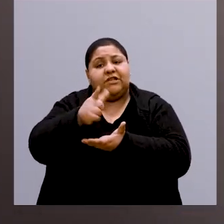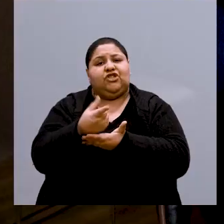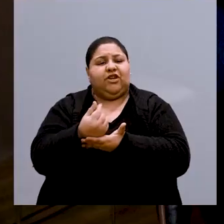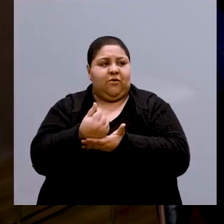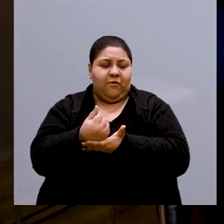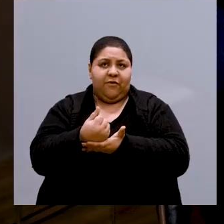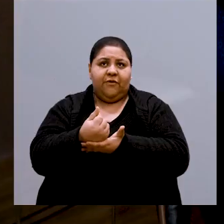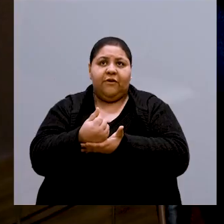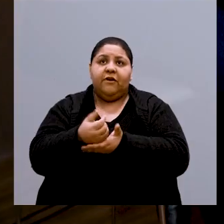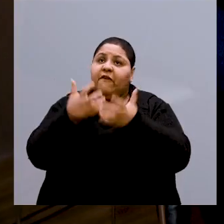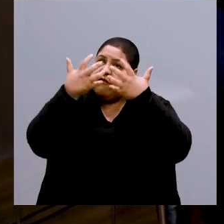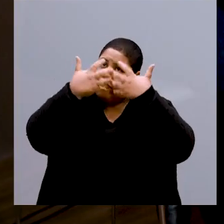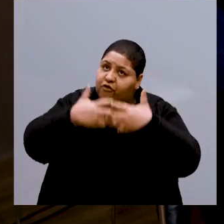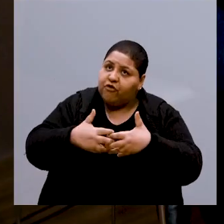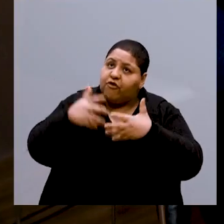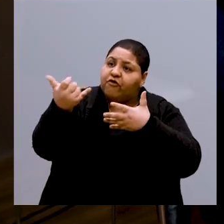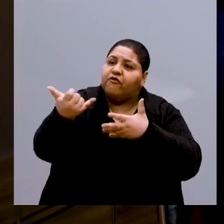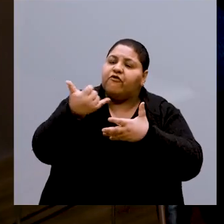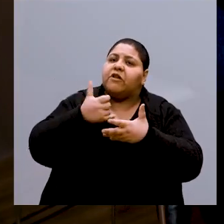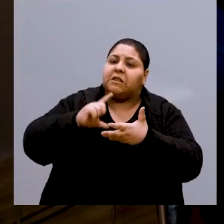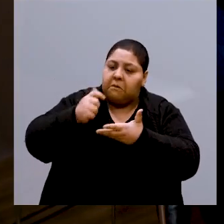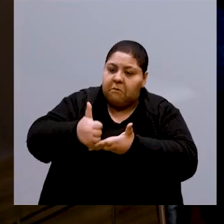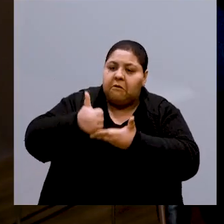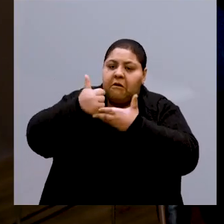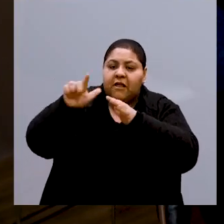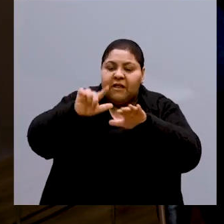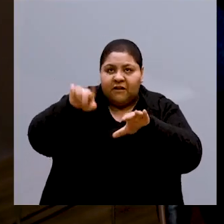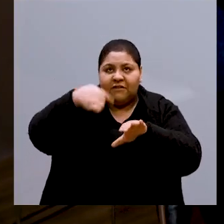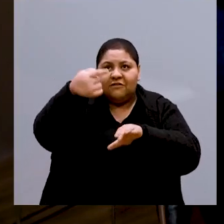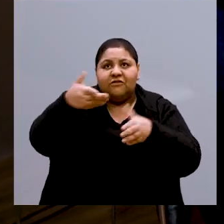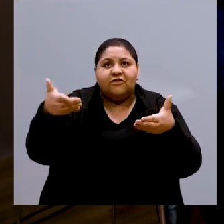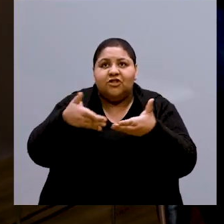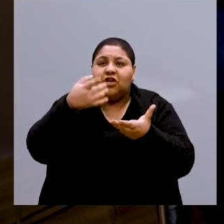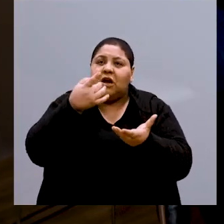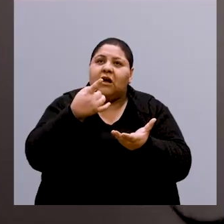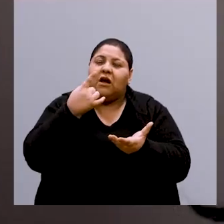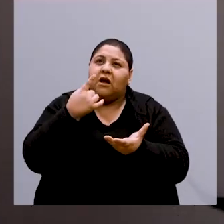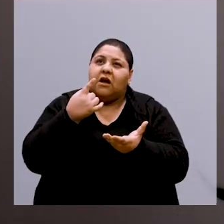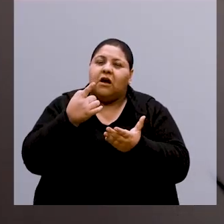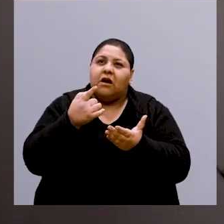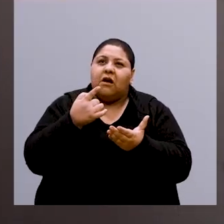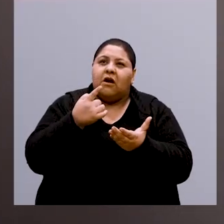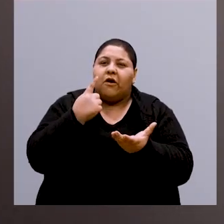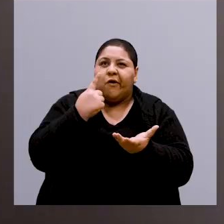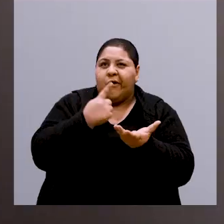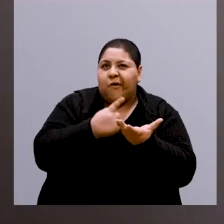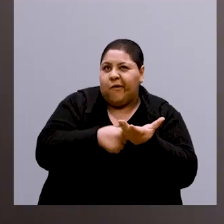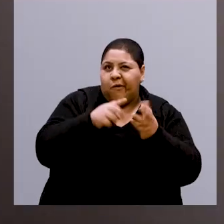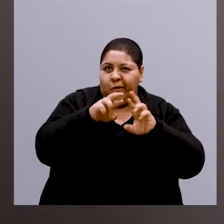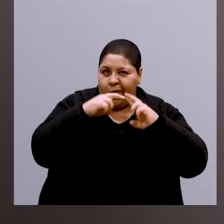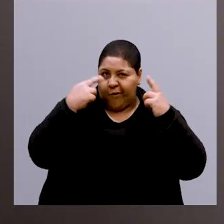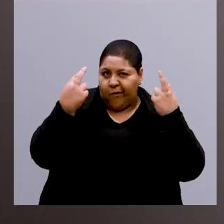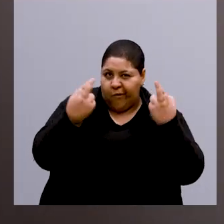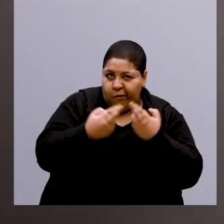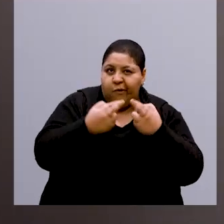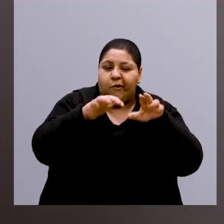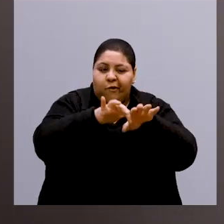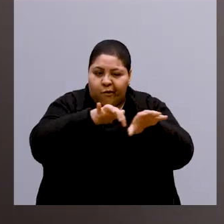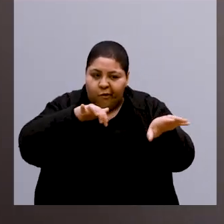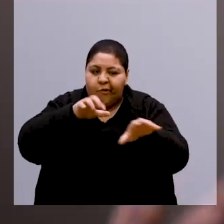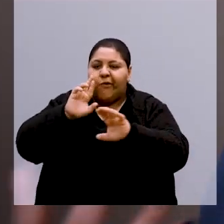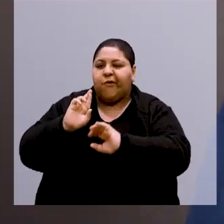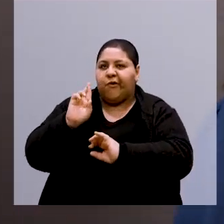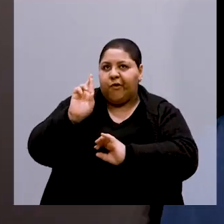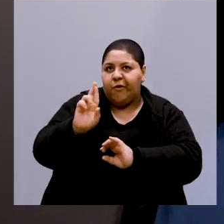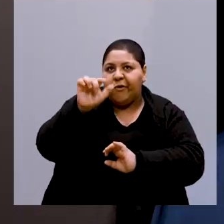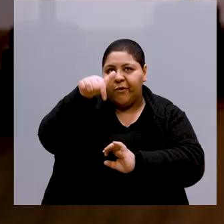gente vai conseguir recursos para isso e vai funcionar. E ela me disse: conta comigo. E na semana seguinte a gente já marcou uma conversa, uma reunião